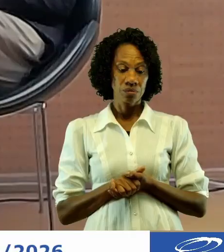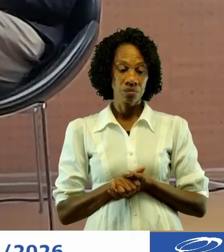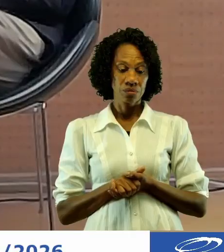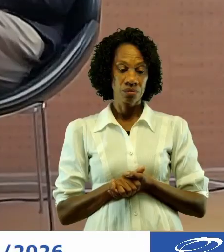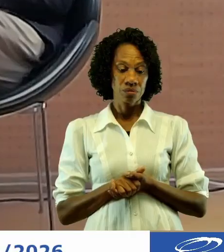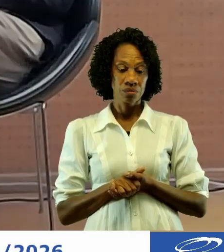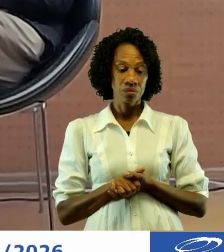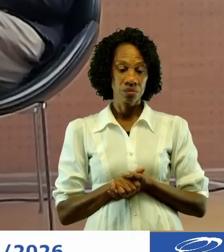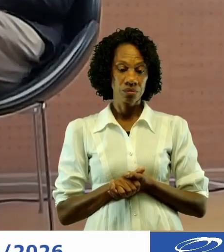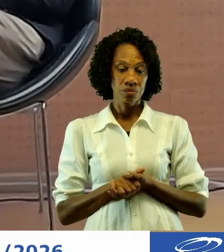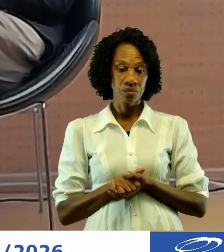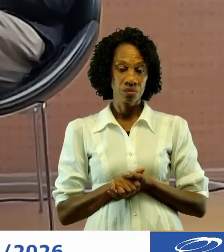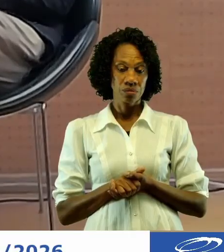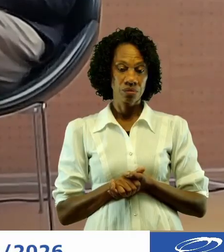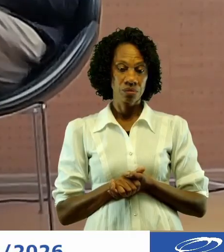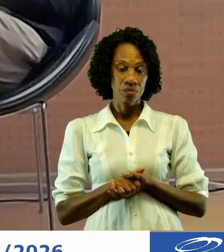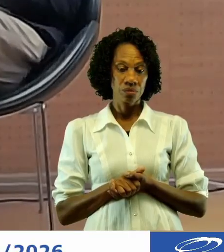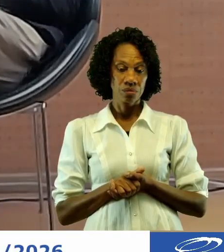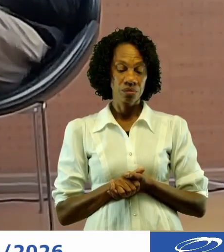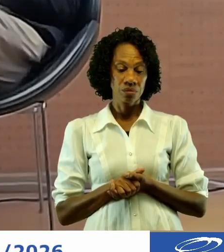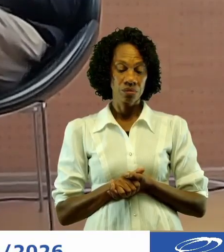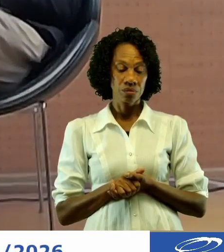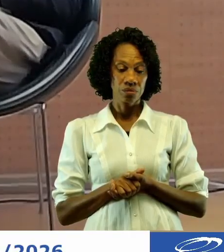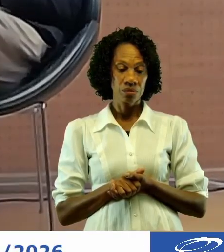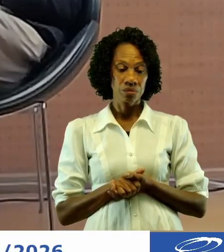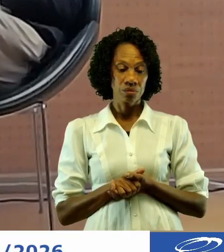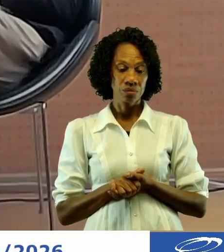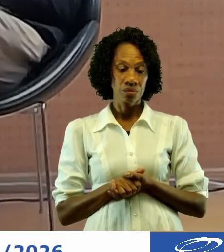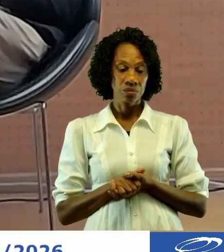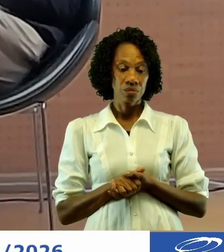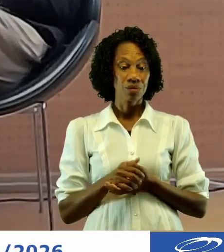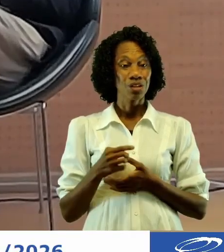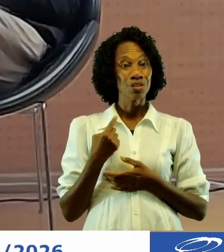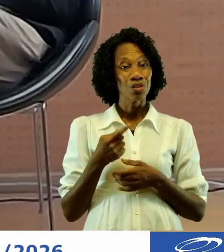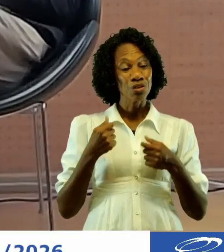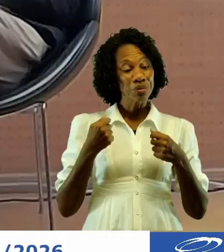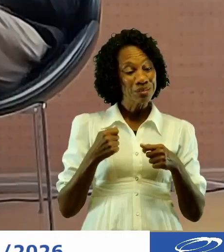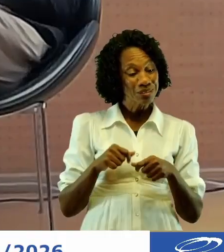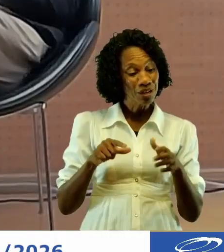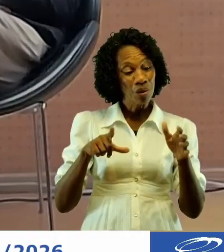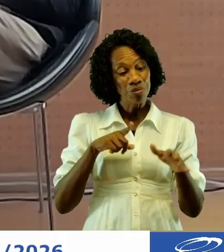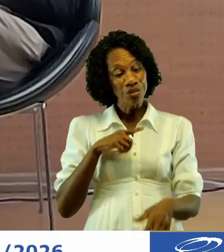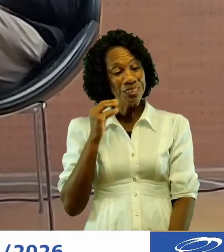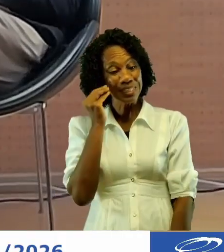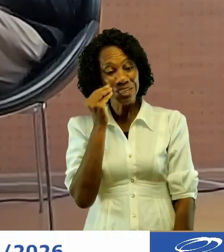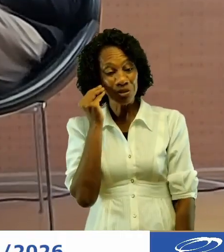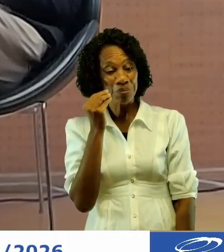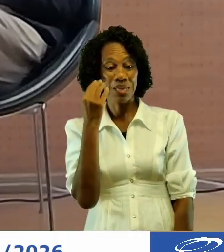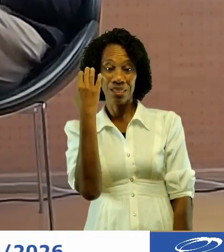doxycycline and sulfatrin. E que nós temos que ganhar essa experiência e fazer essas